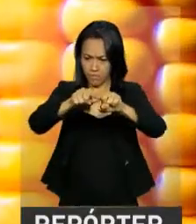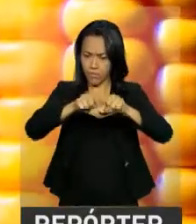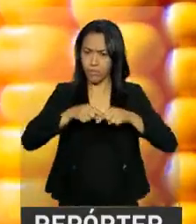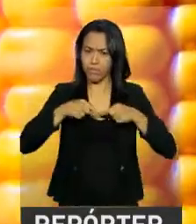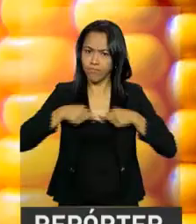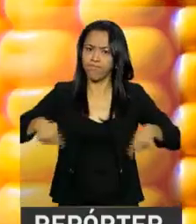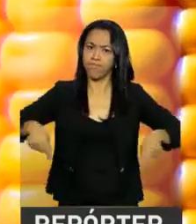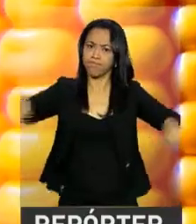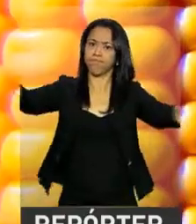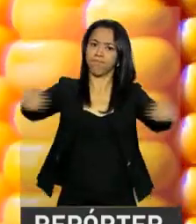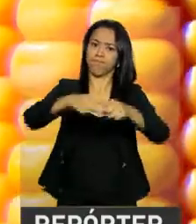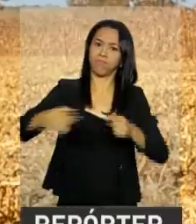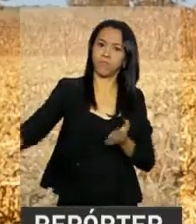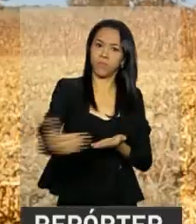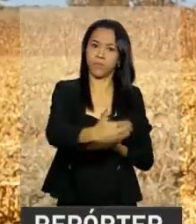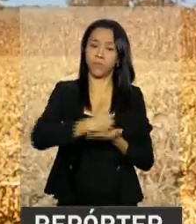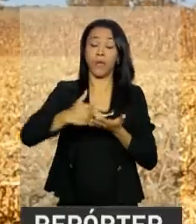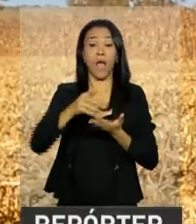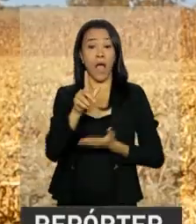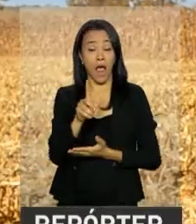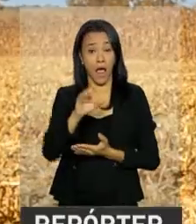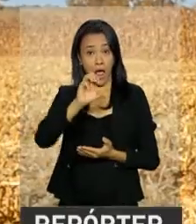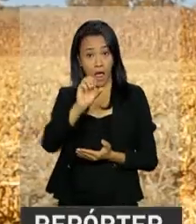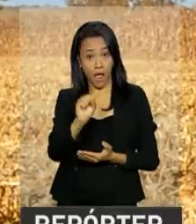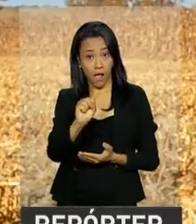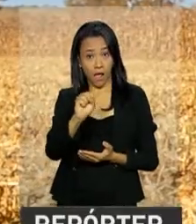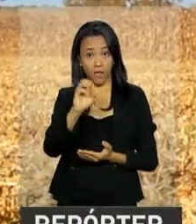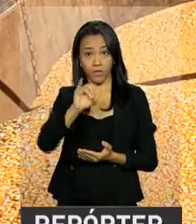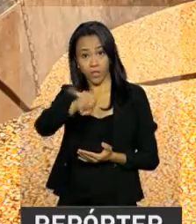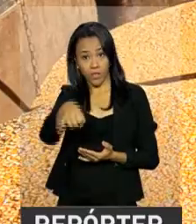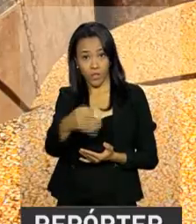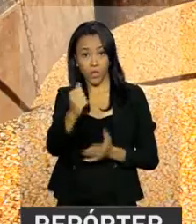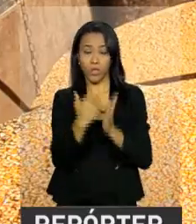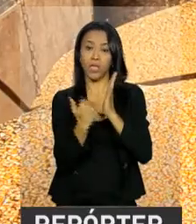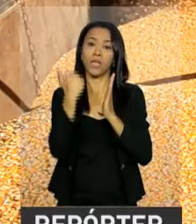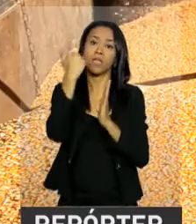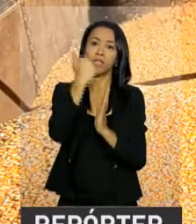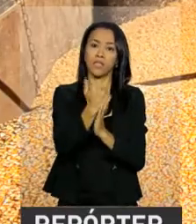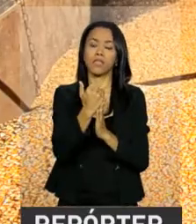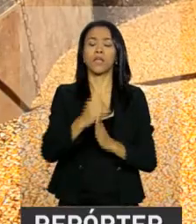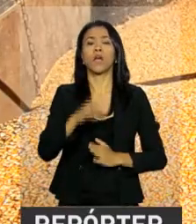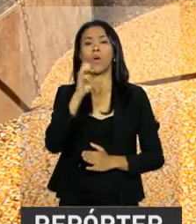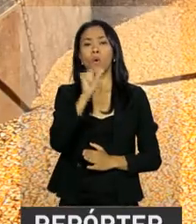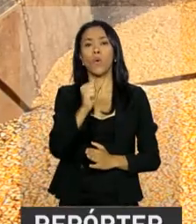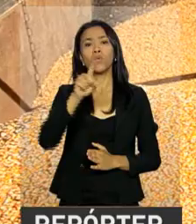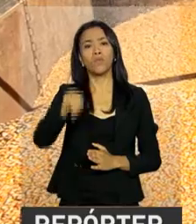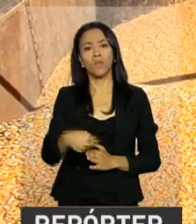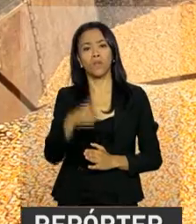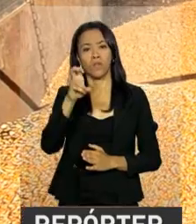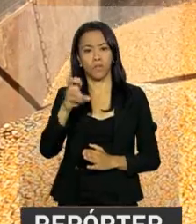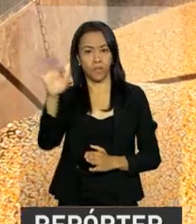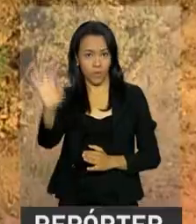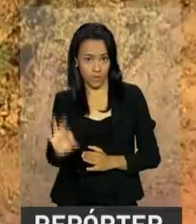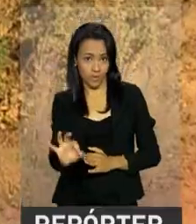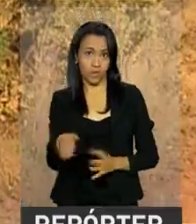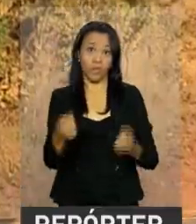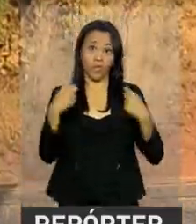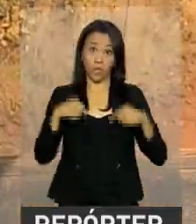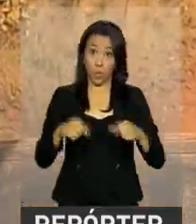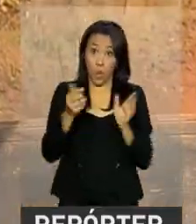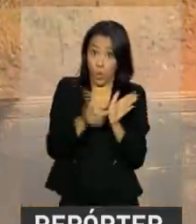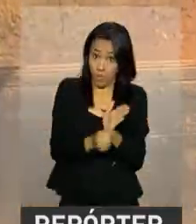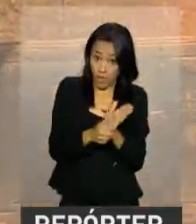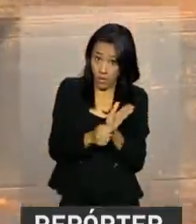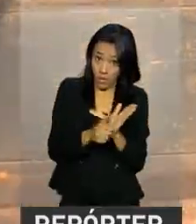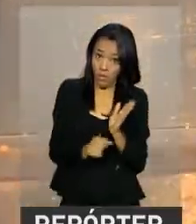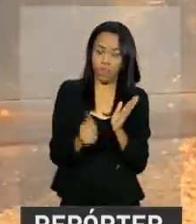produzido. A soja deve ter um crescimento de até 8,5% na produção. Já o milho pode chegar a ter um